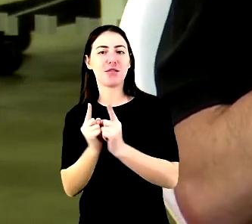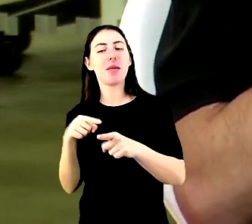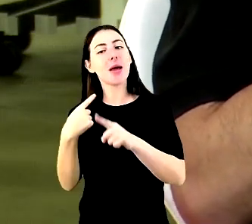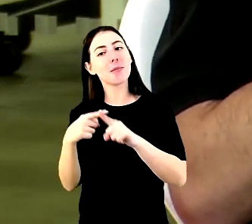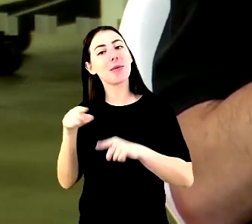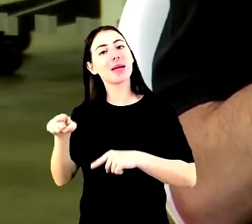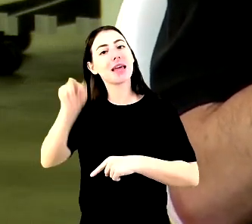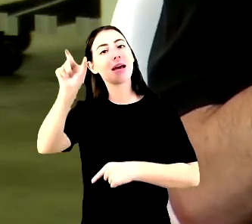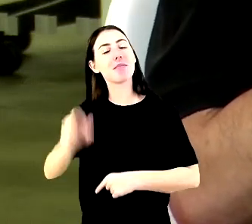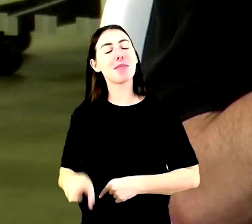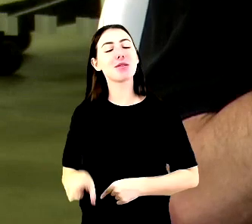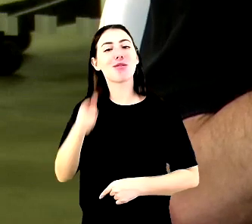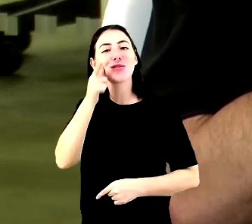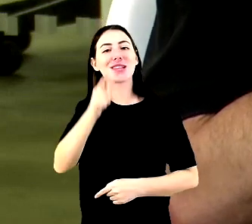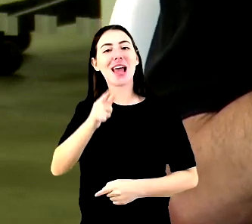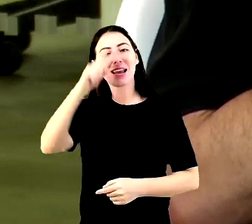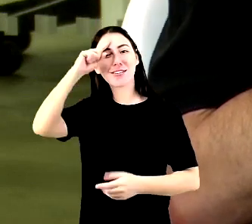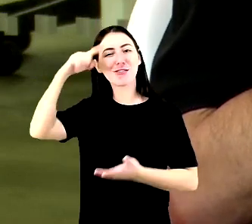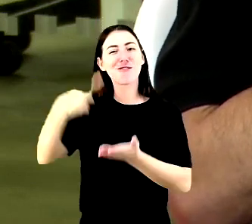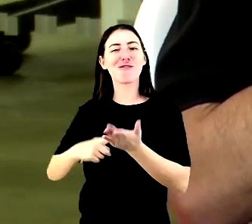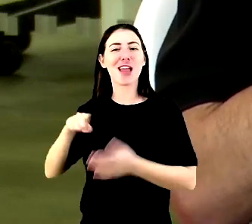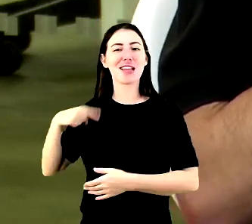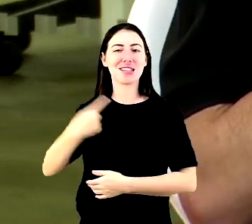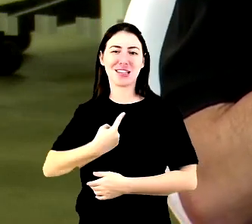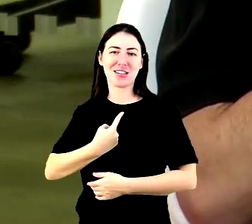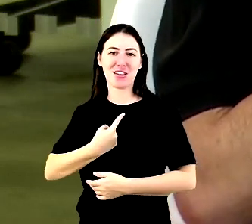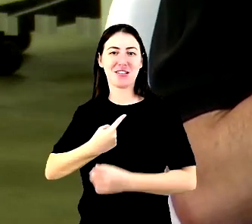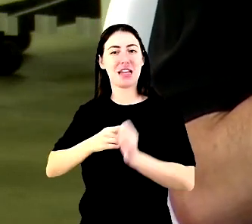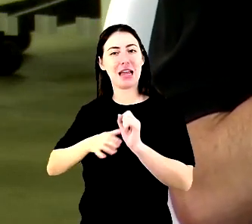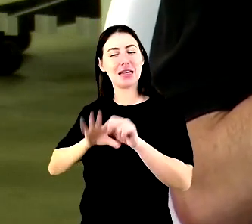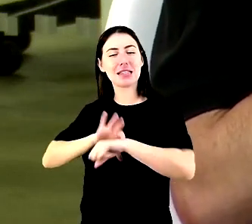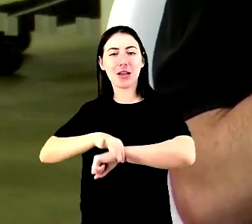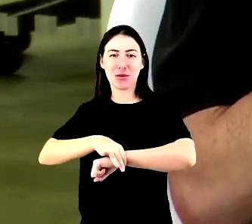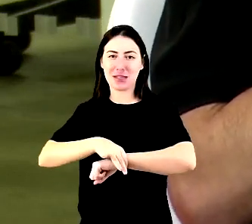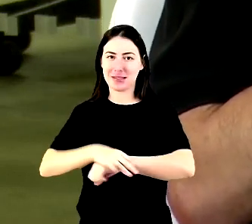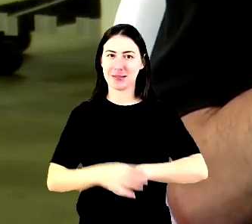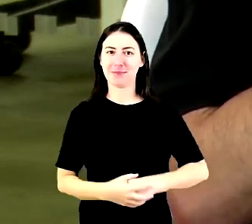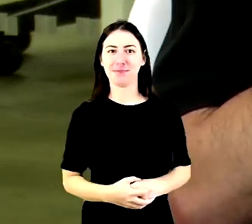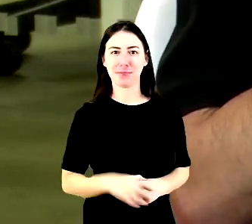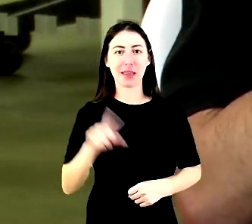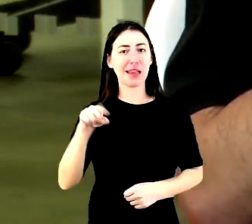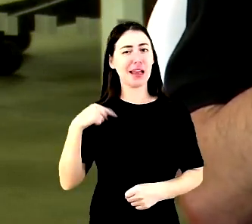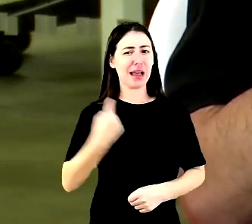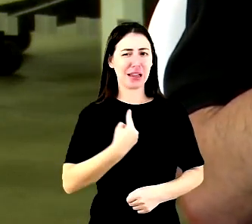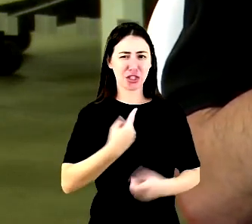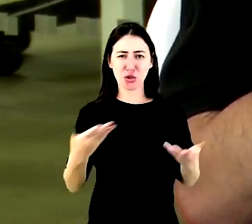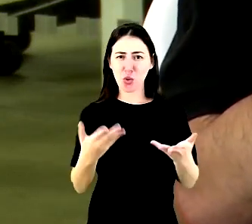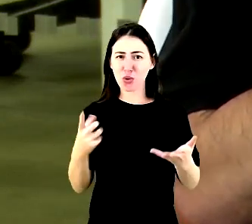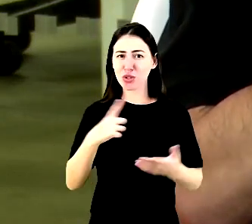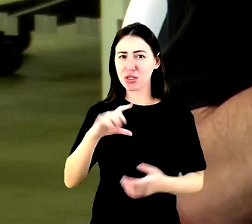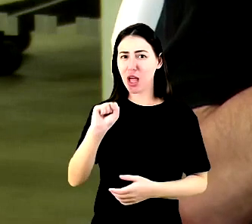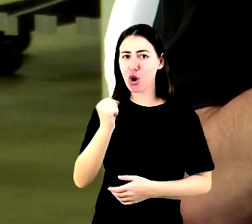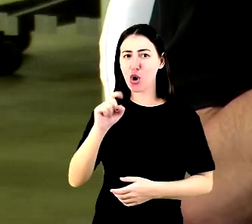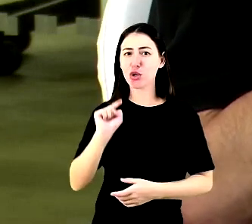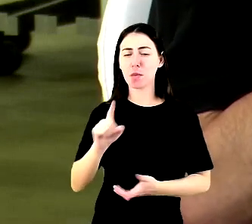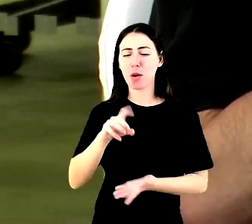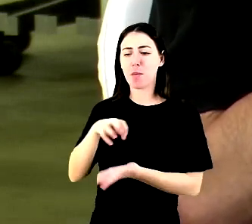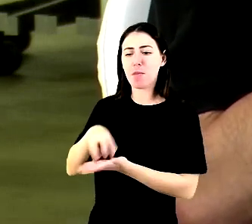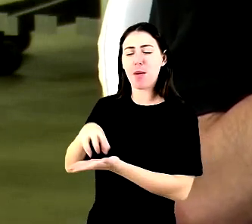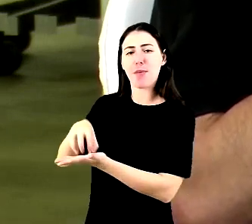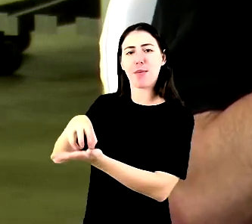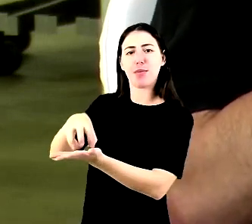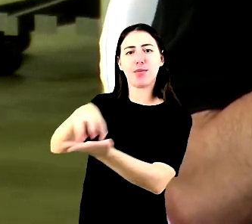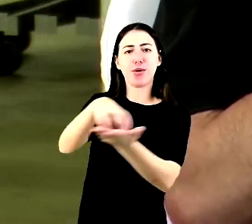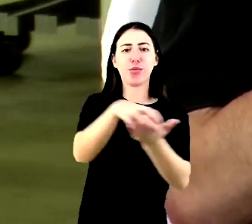tem um ecossistema lindo, né? A gente tem mais de 8 mil pontos de varejo, a gente tem canais digitais, a gente tem um Shellbox que